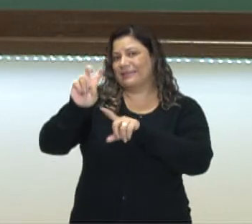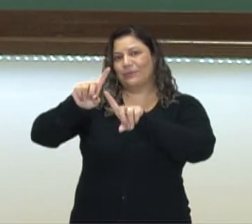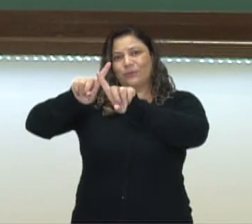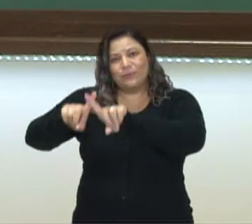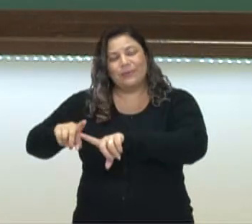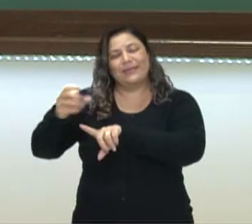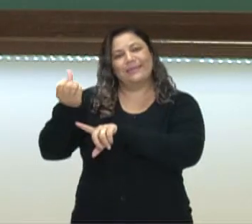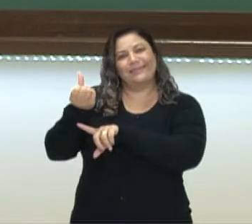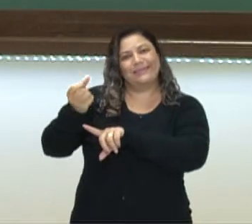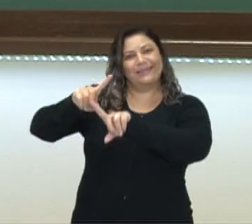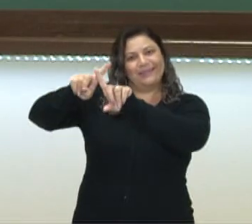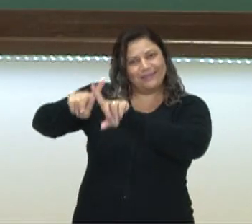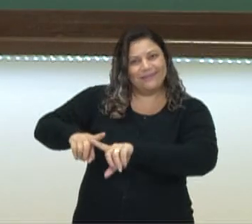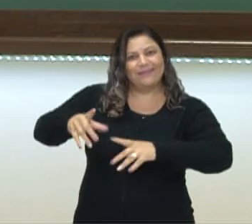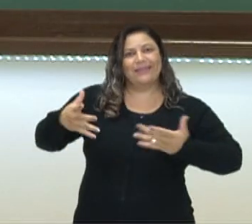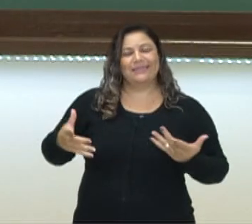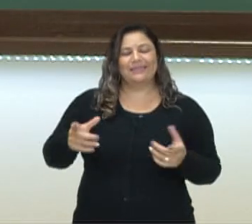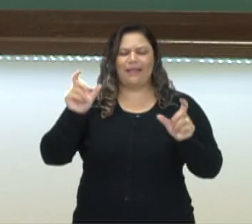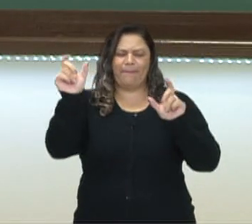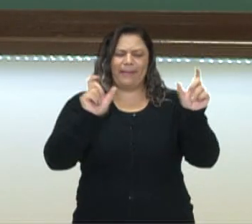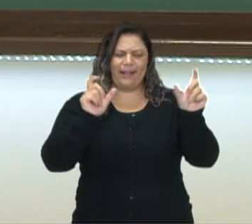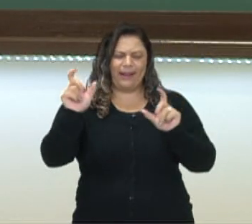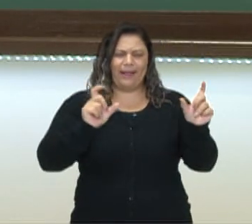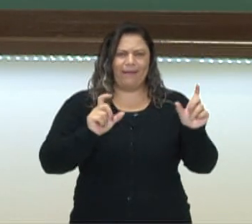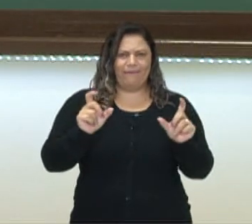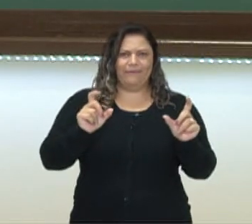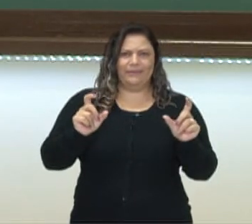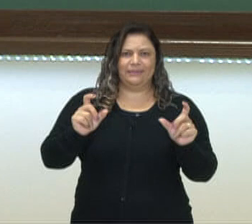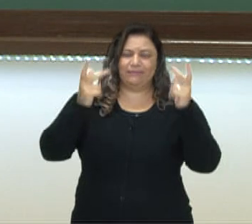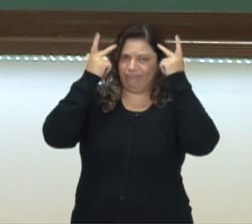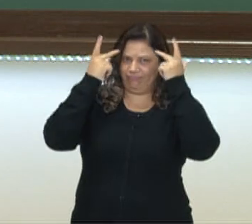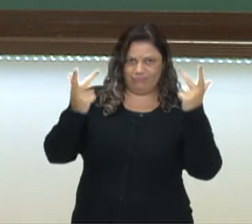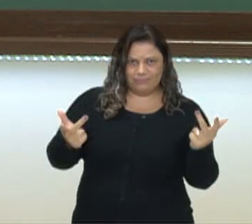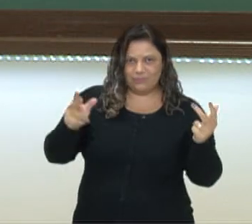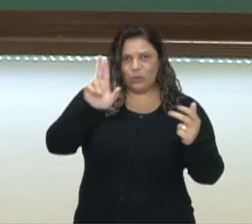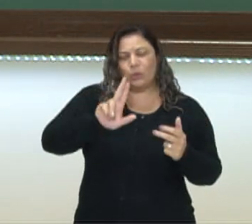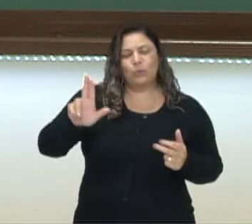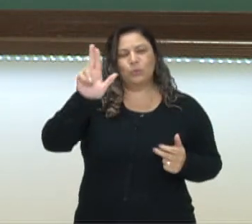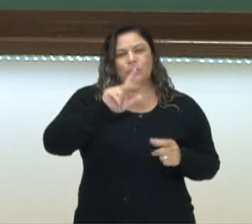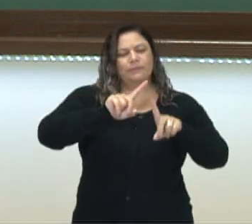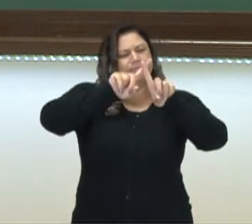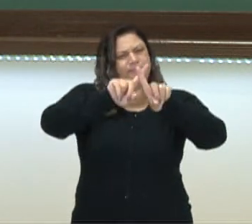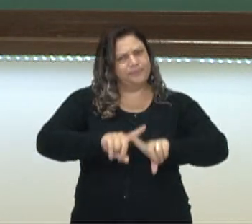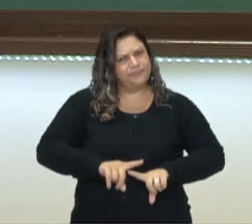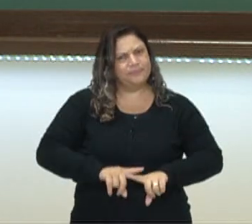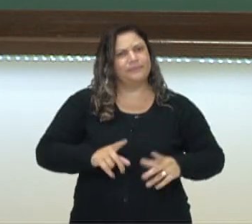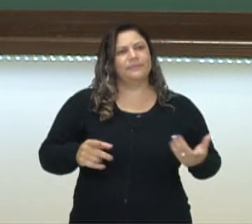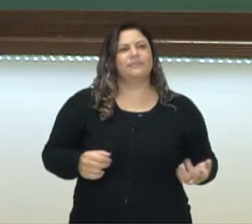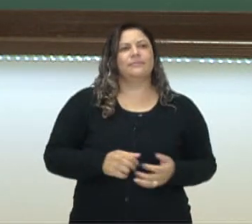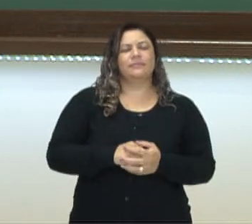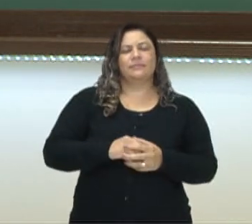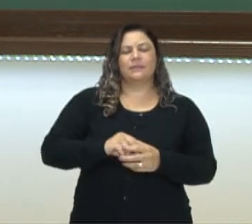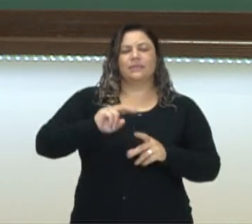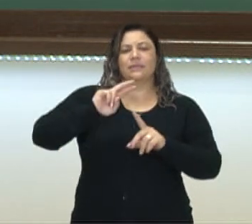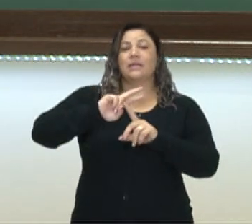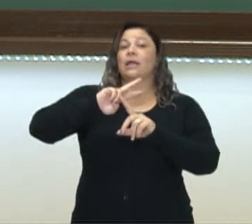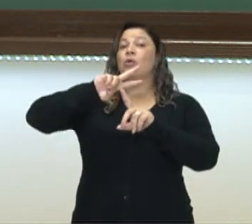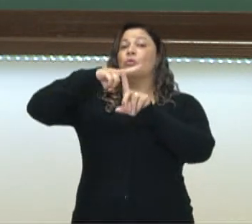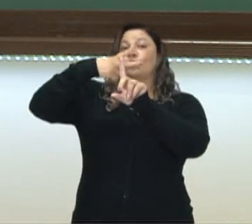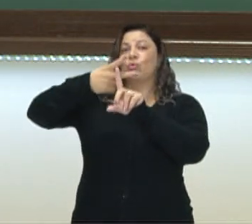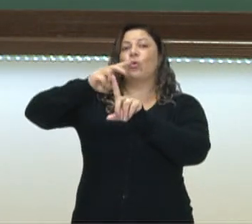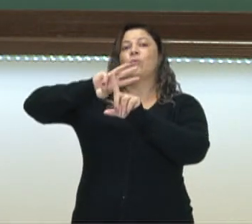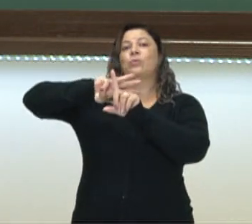6 vezes. As palavras mais comuns usadas para expressar uma multiplicação, dobro, triplo e